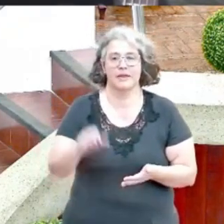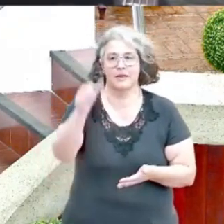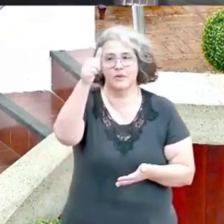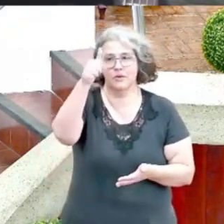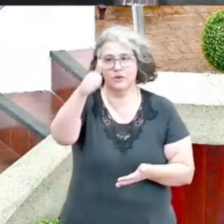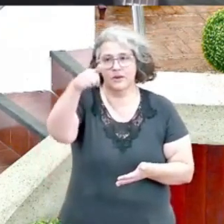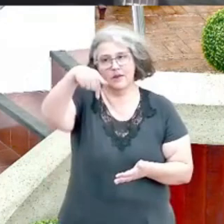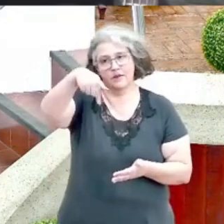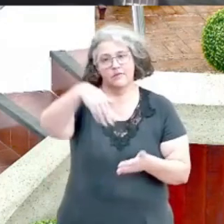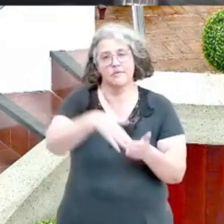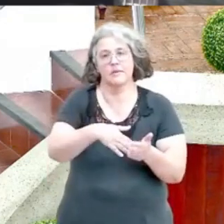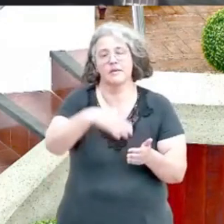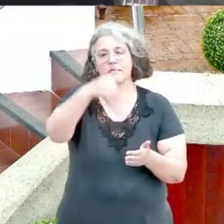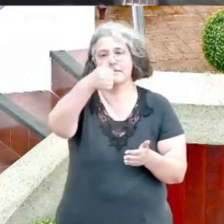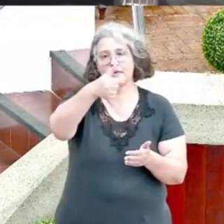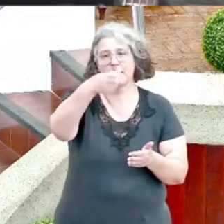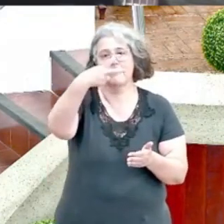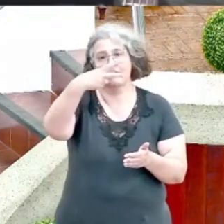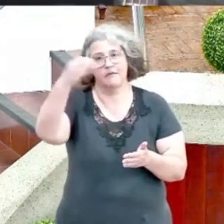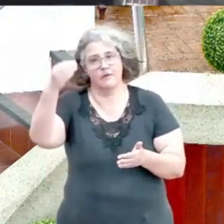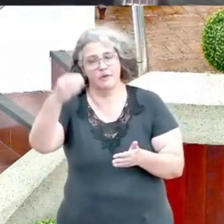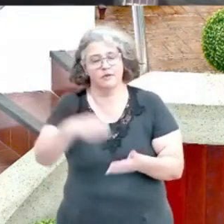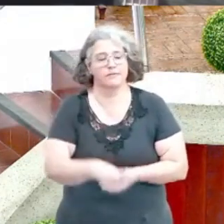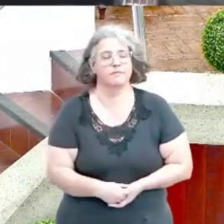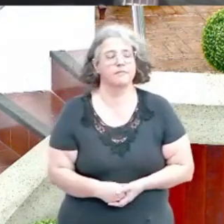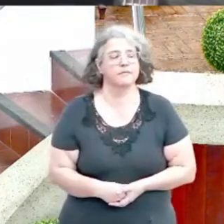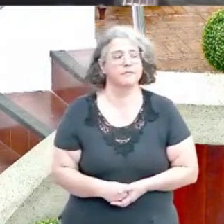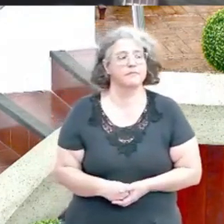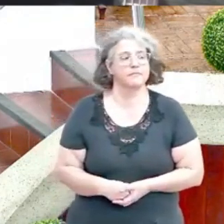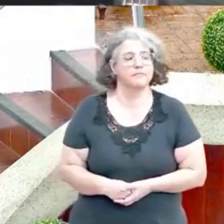Versos 17 a 20.